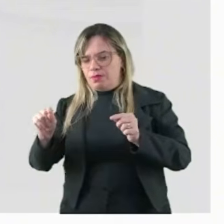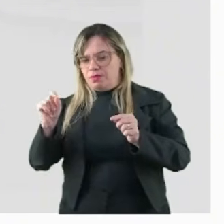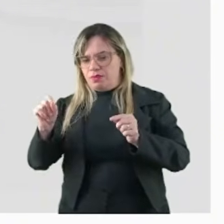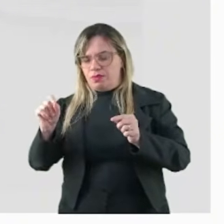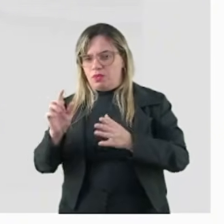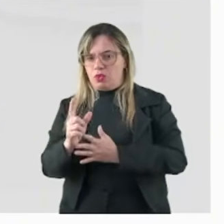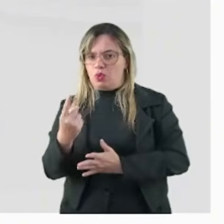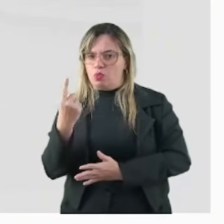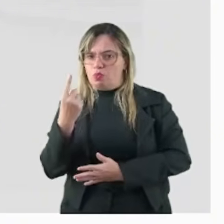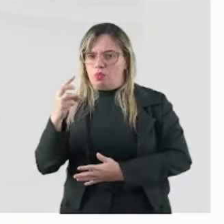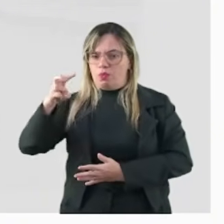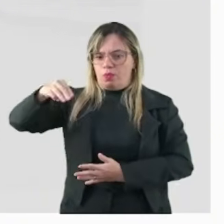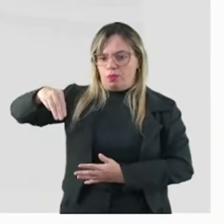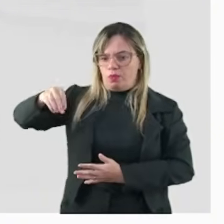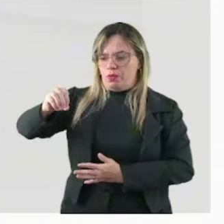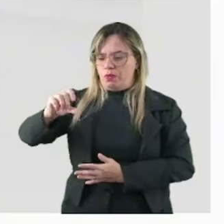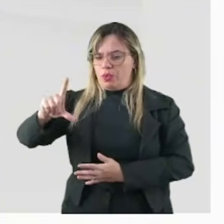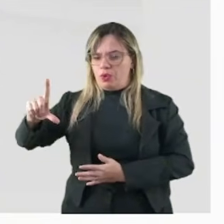para um mol.